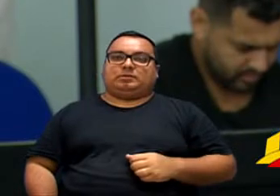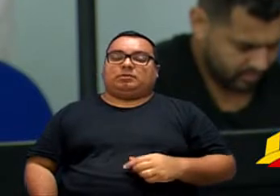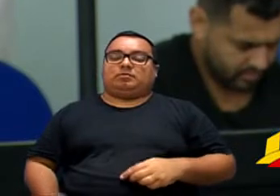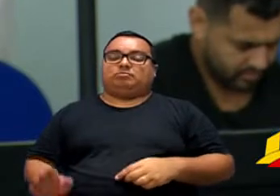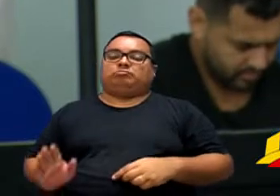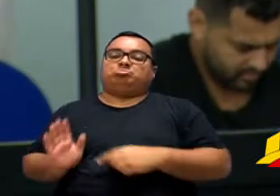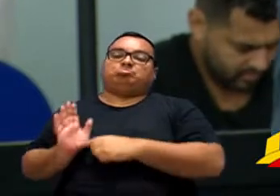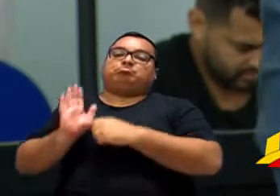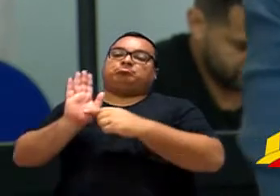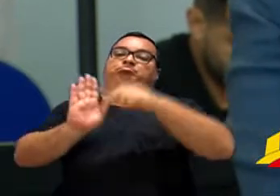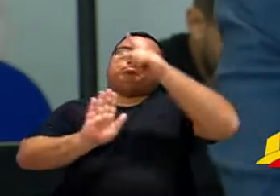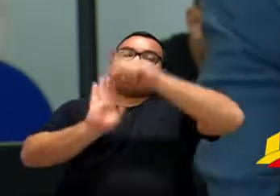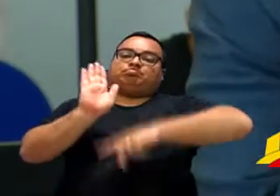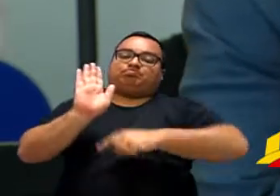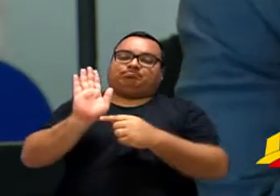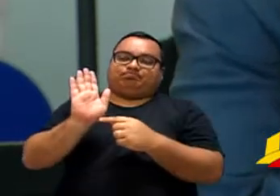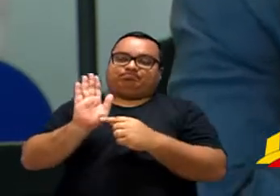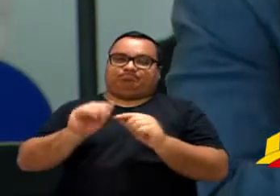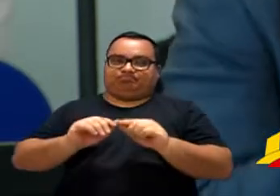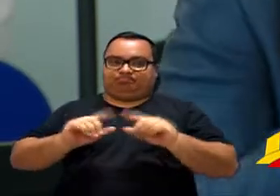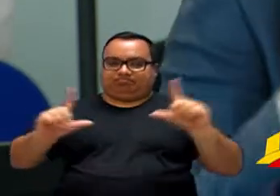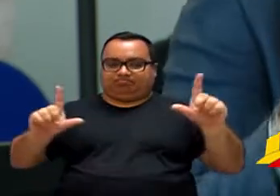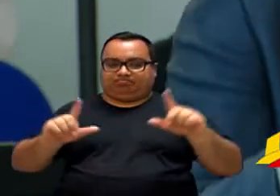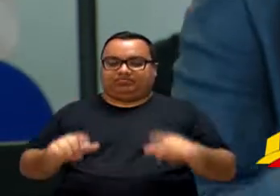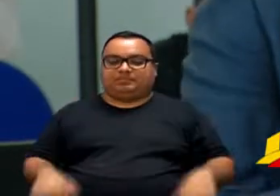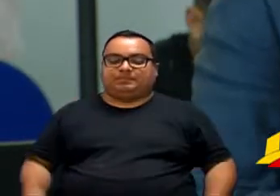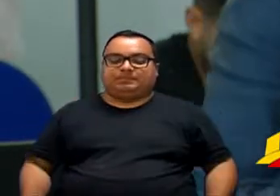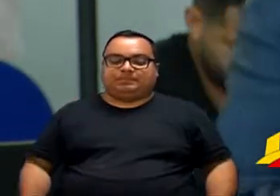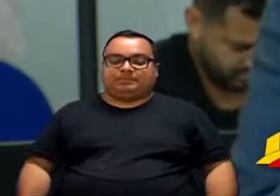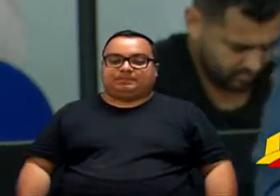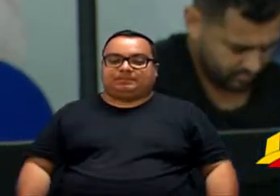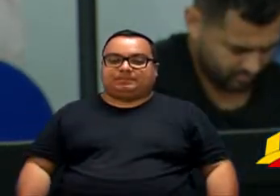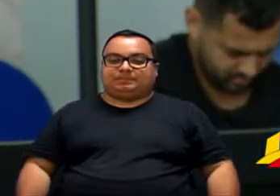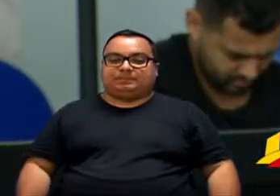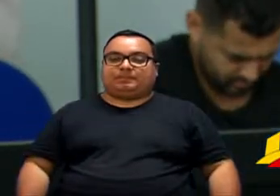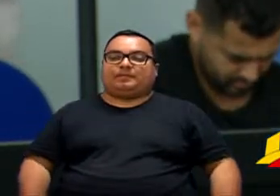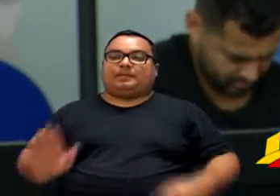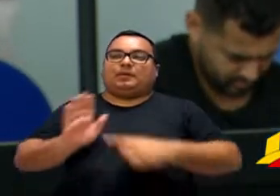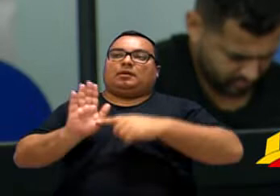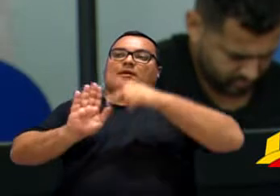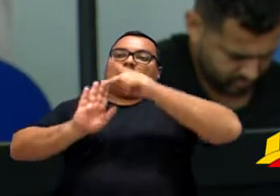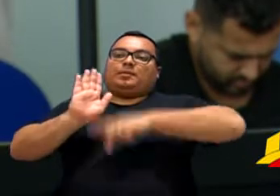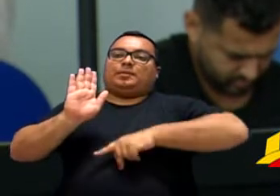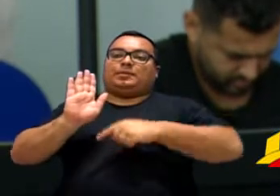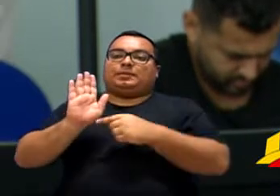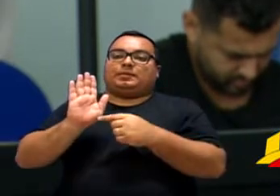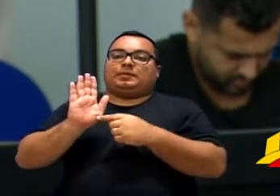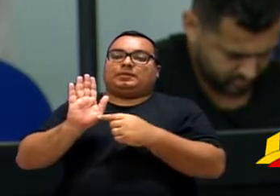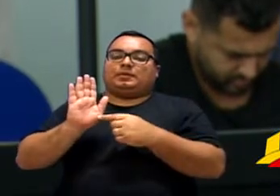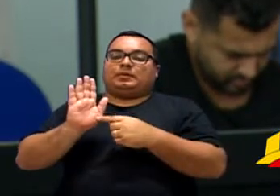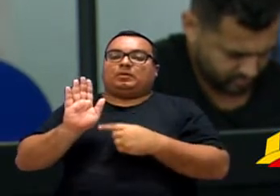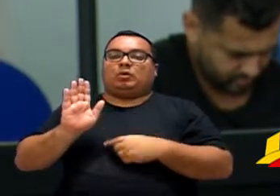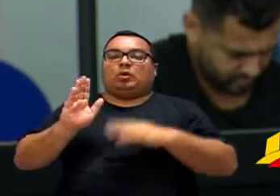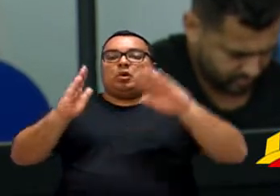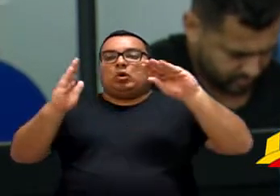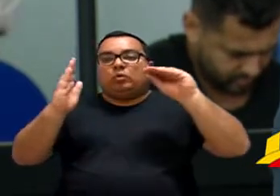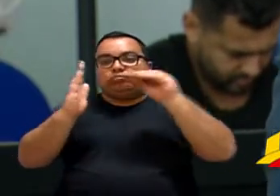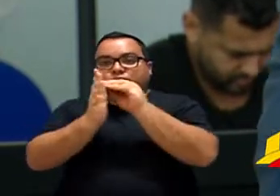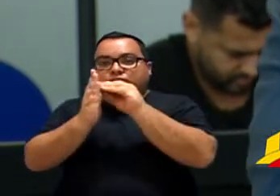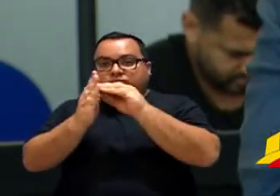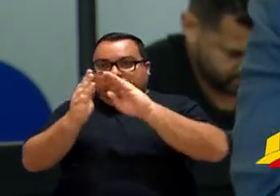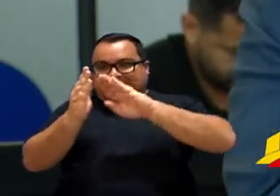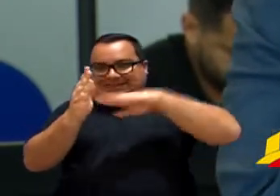Cristiano ela Apresentou um projeto sobre a Colocaram um calendário